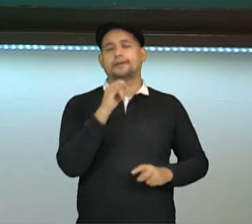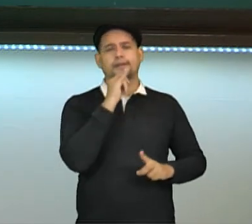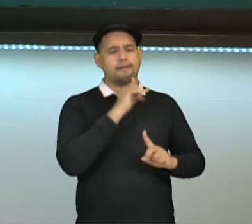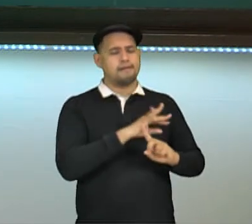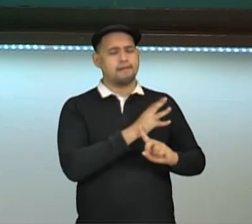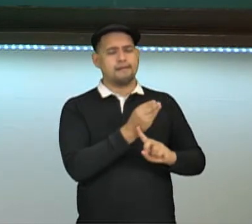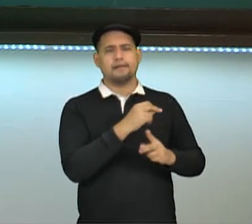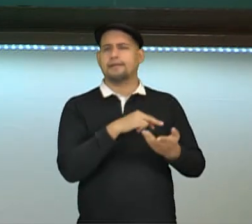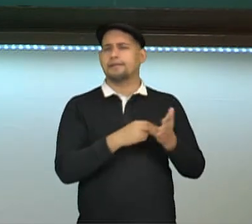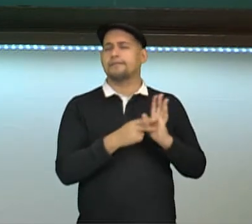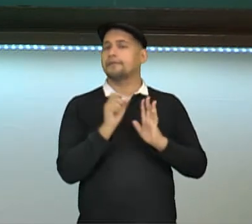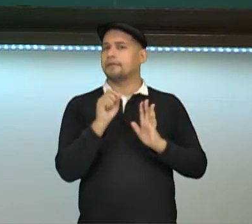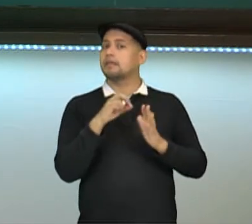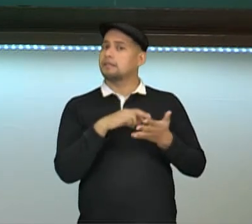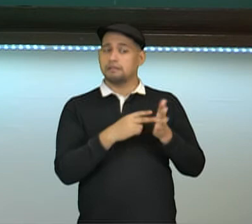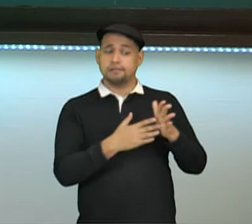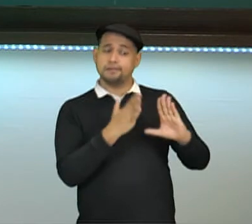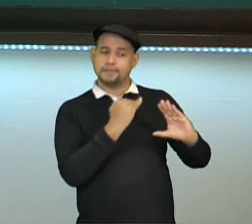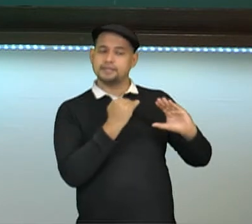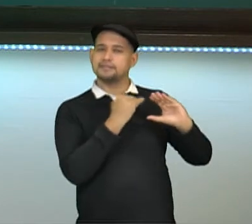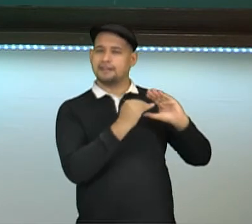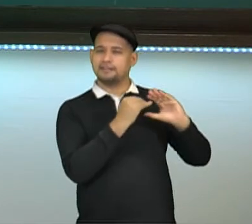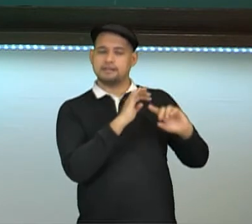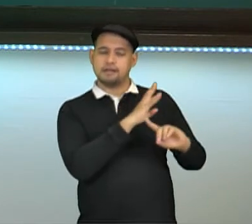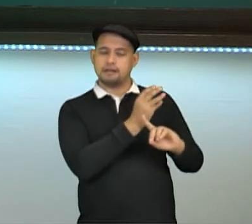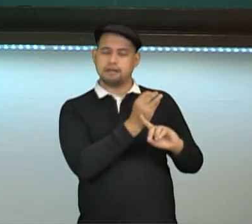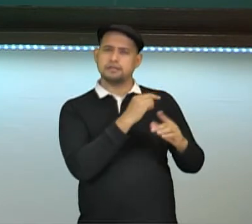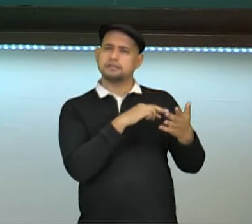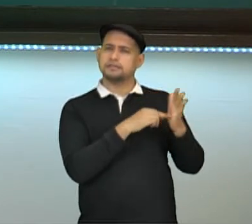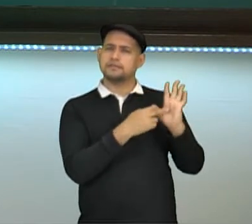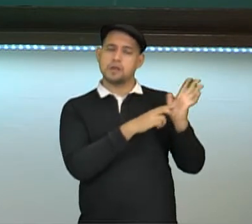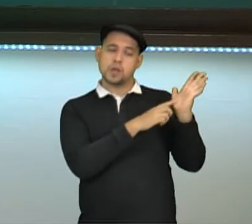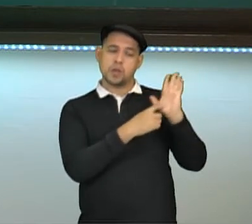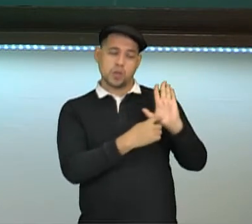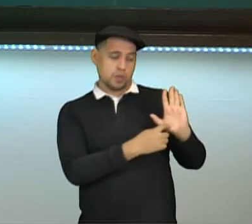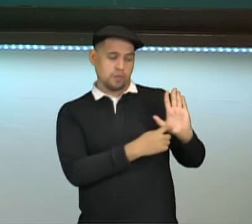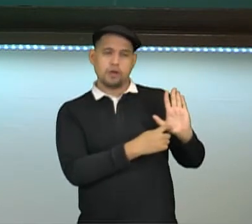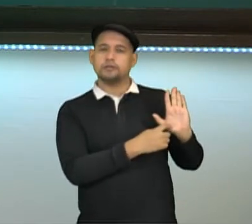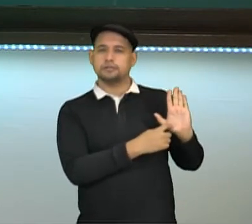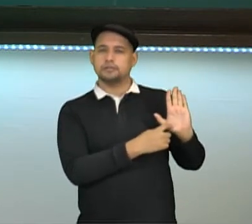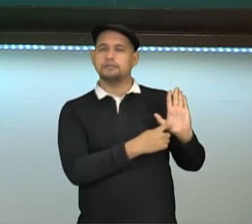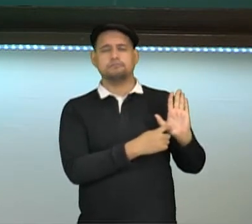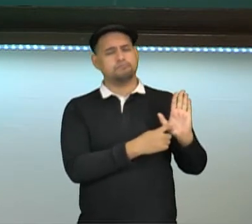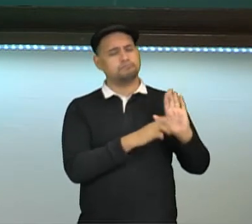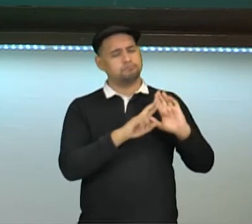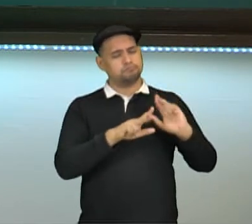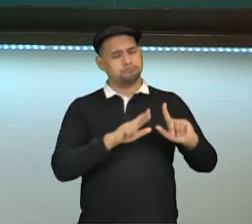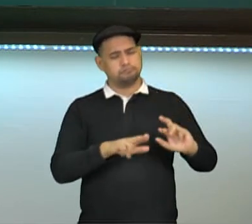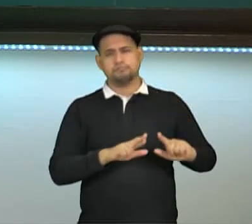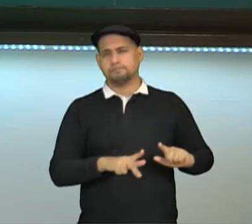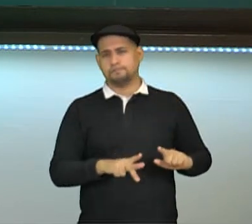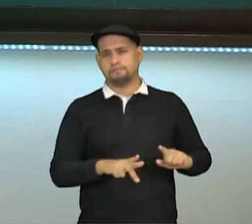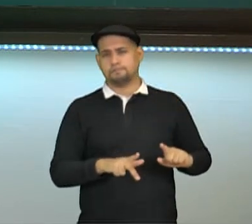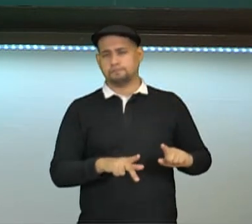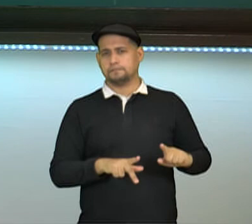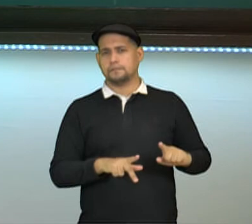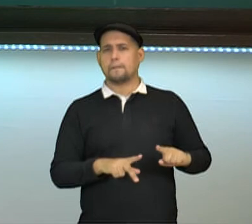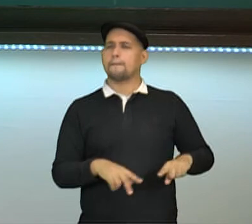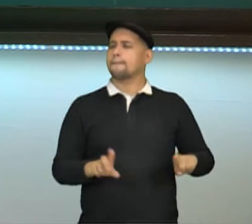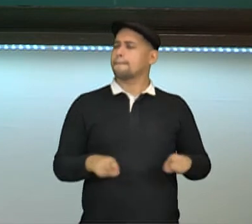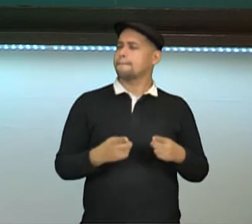que é? Arte é uma mensagem artística, é uma mensagem que traz uma conotação. E ela procura um meio, pode ser meio